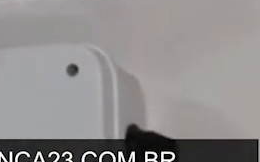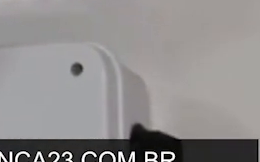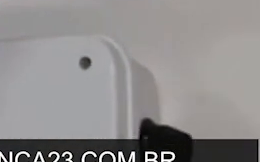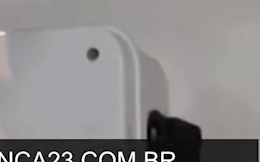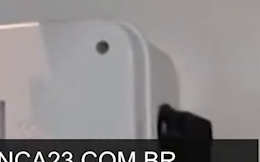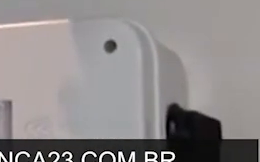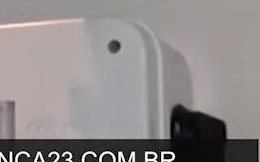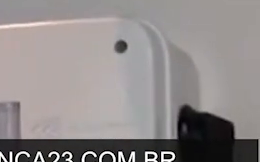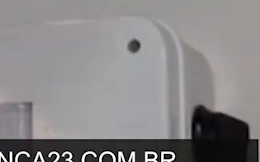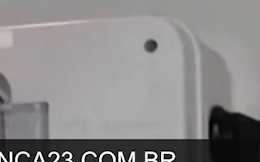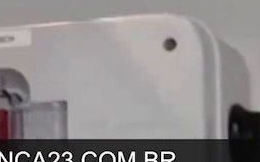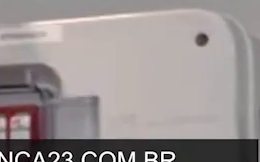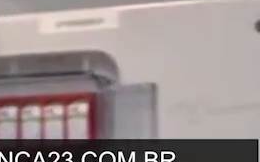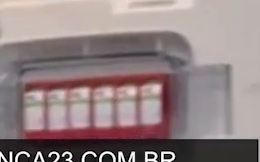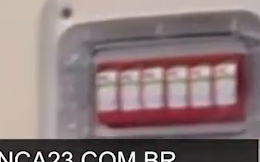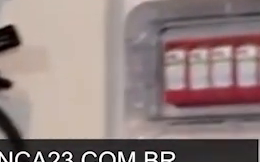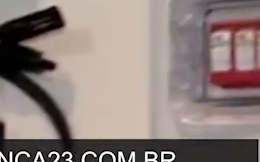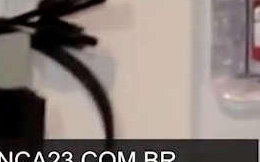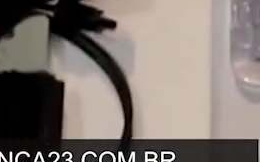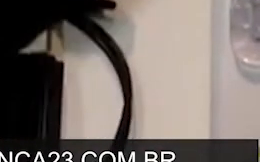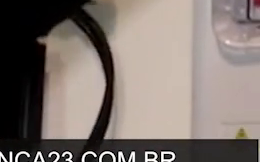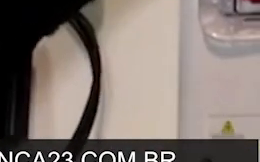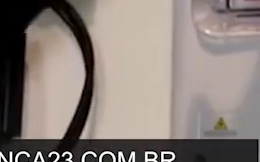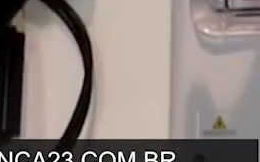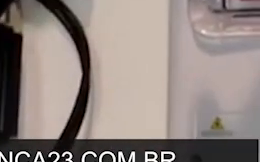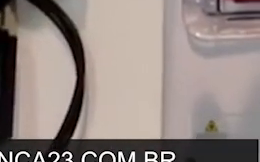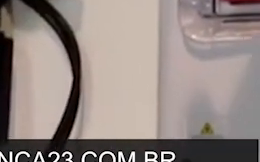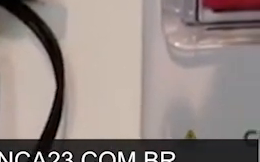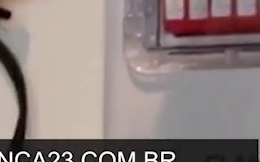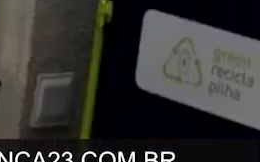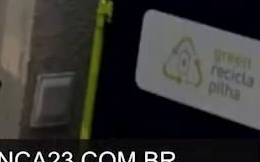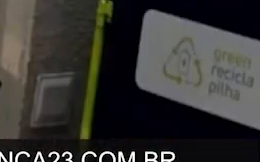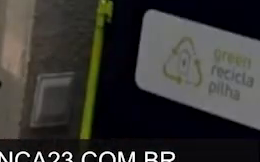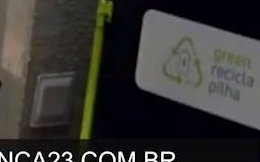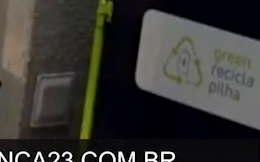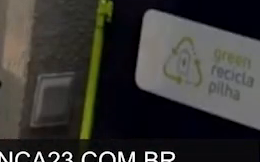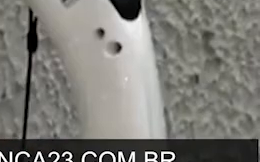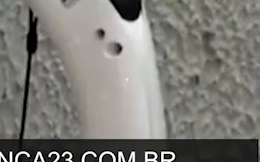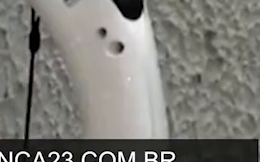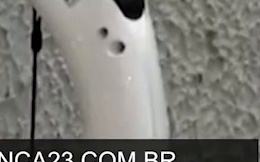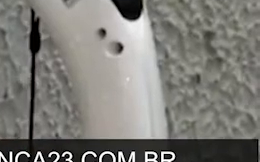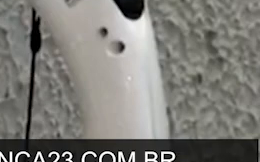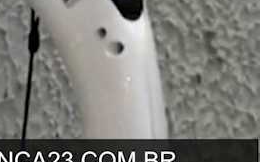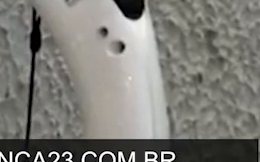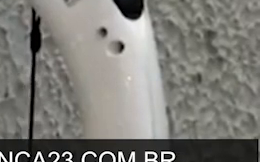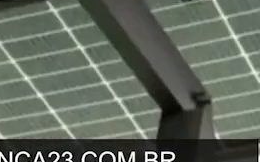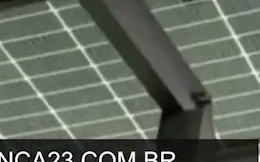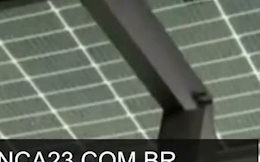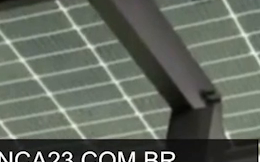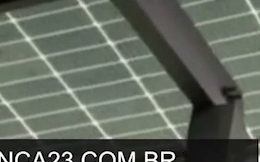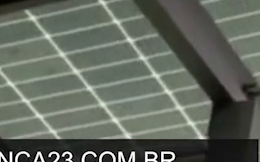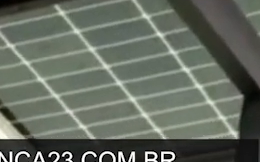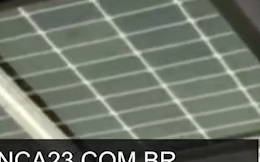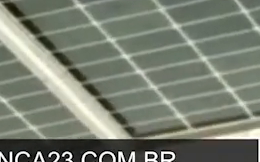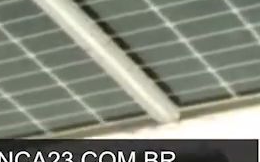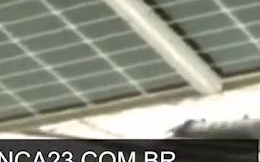facilitado, né, claro, a compra dos equipamentos, porque não é para qualquer um. De qualquer forma, muitas pessoas têm investido